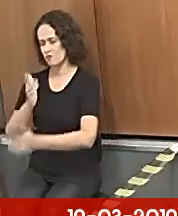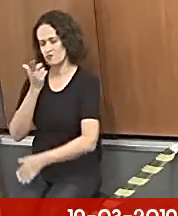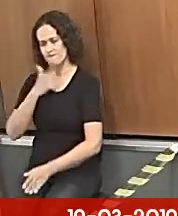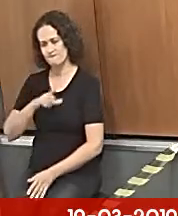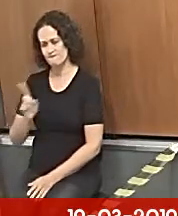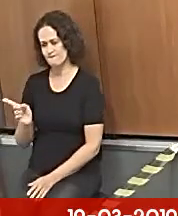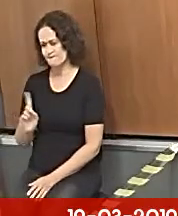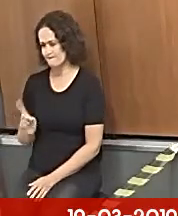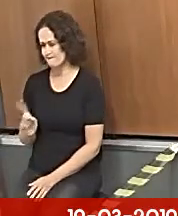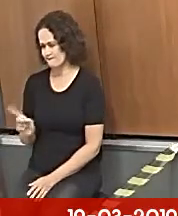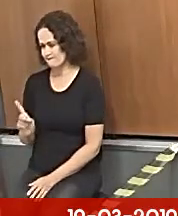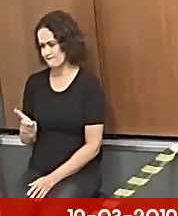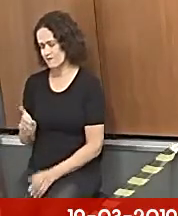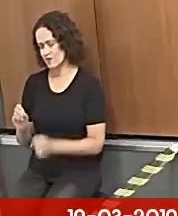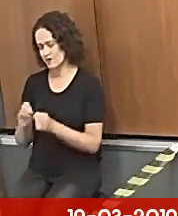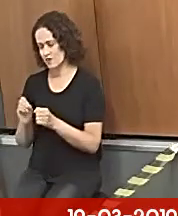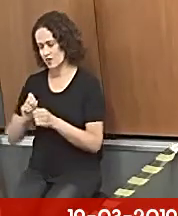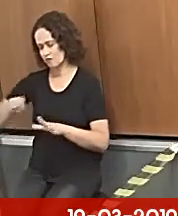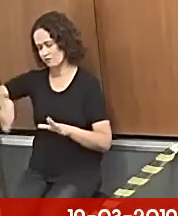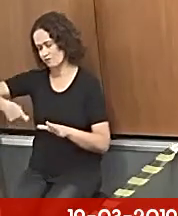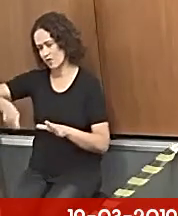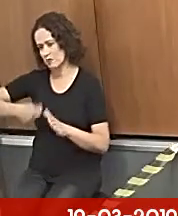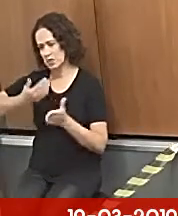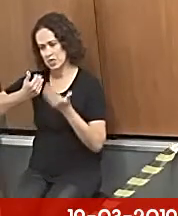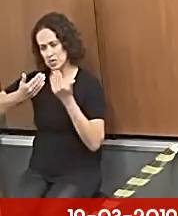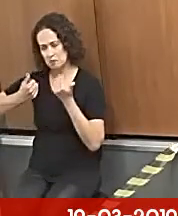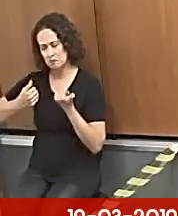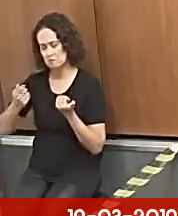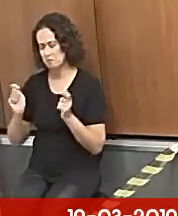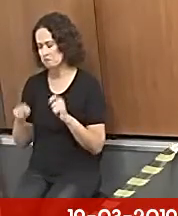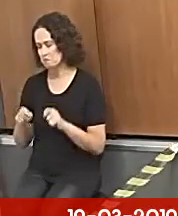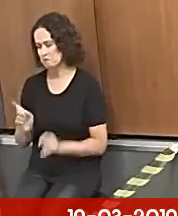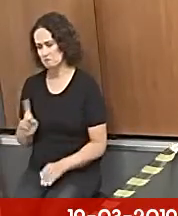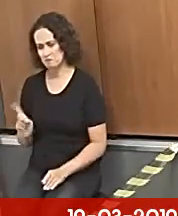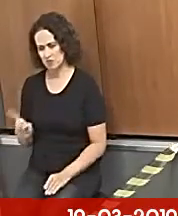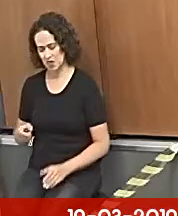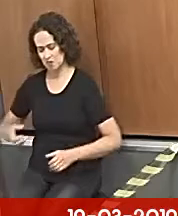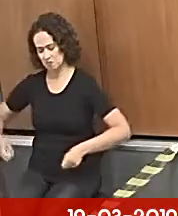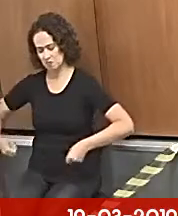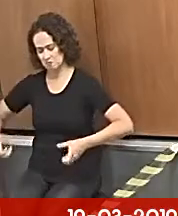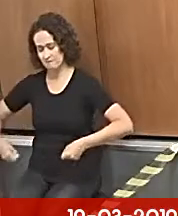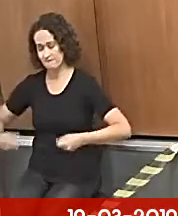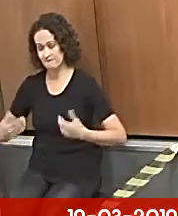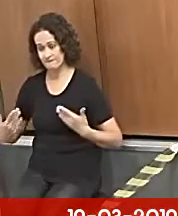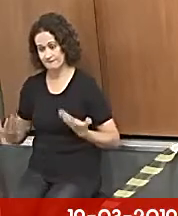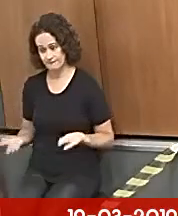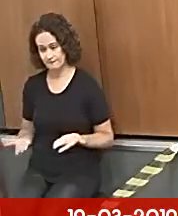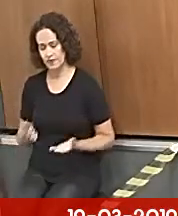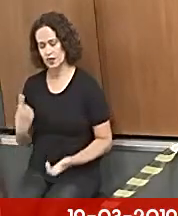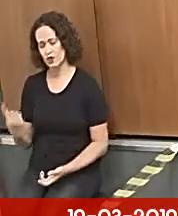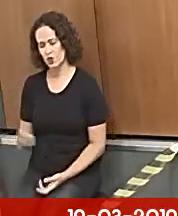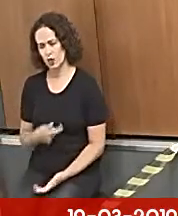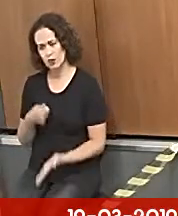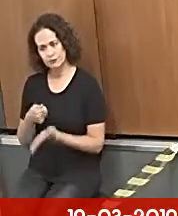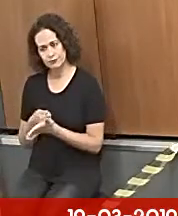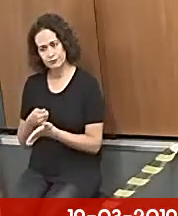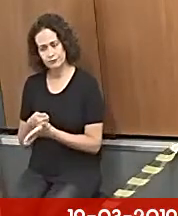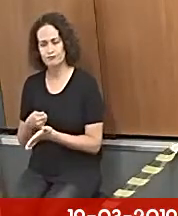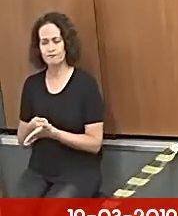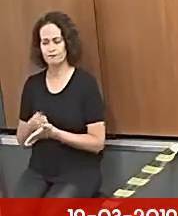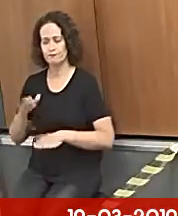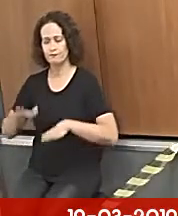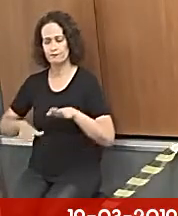lá nós não conseguimos chegar com a cadeira lá então a gente foi fazendo essas regras essas cobrança ea gente fica muito triste